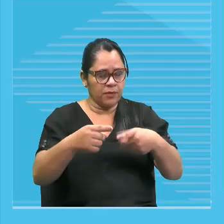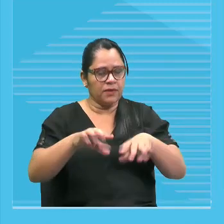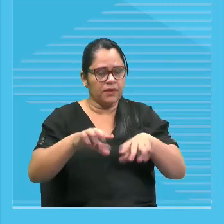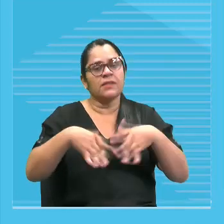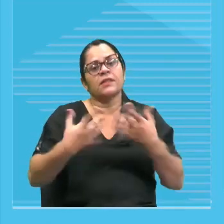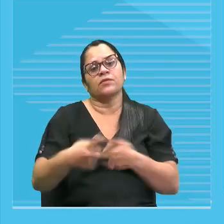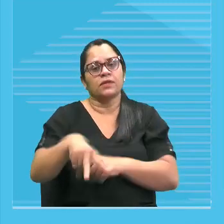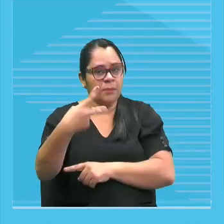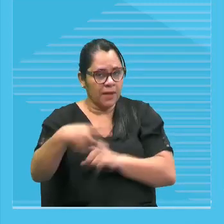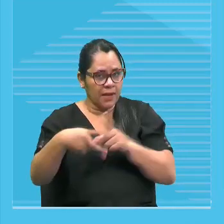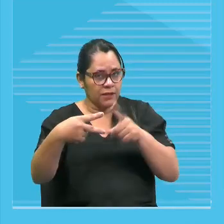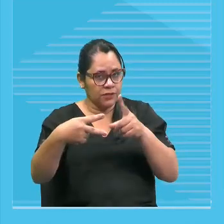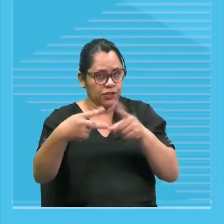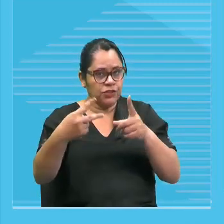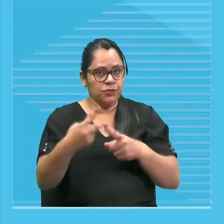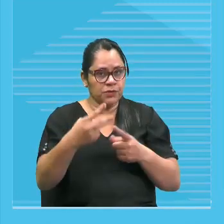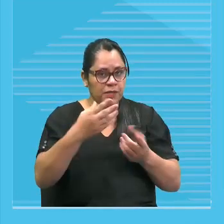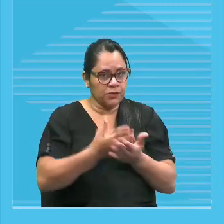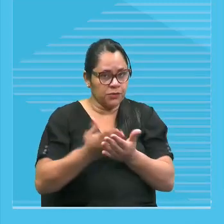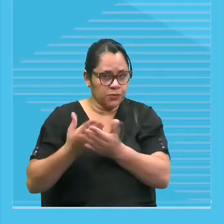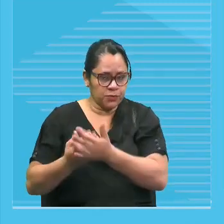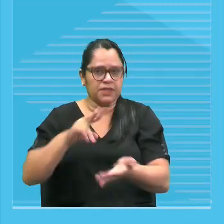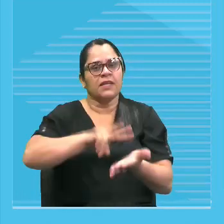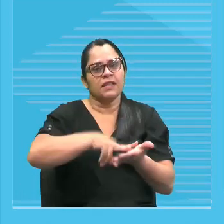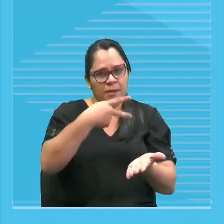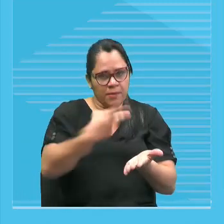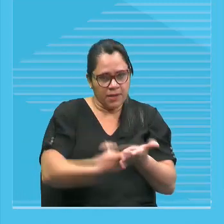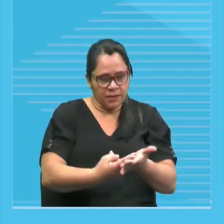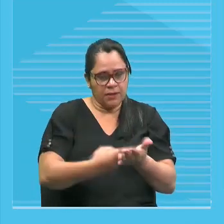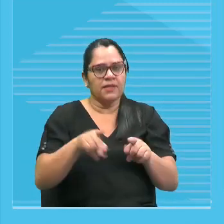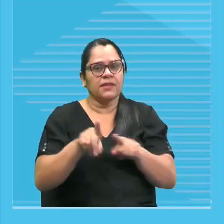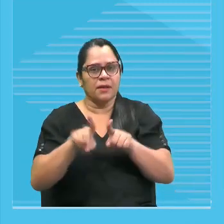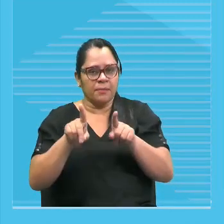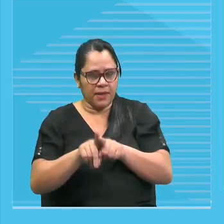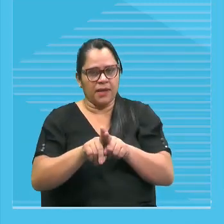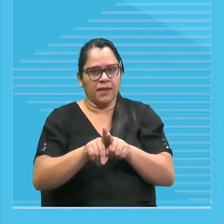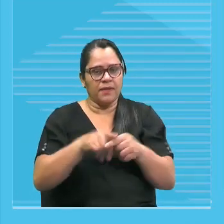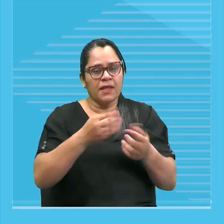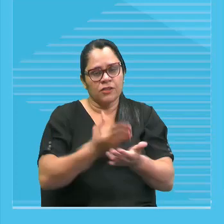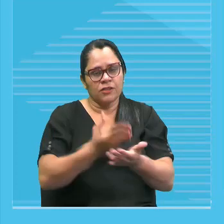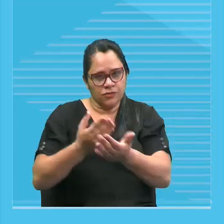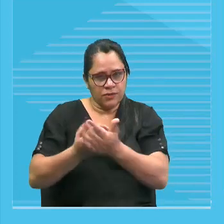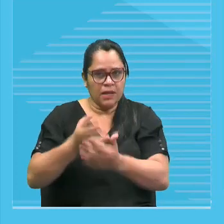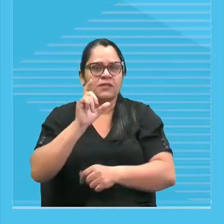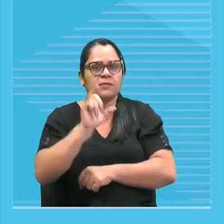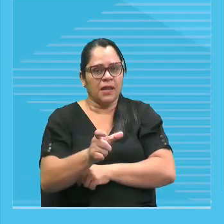duas coisas juntas interpretação e falsa cognata